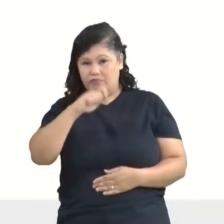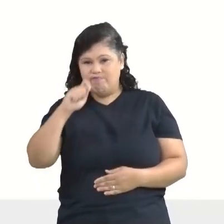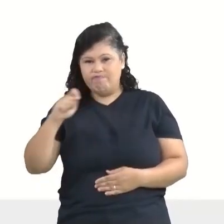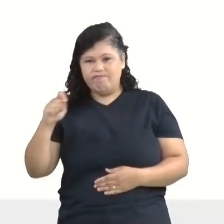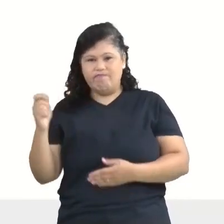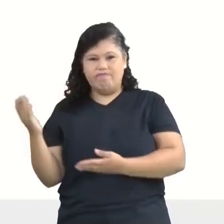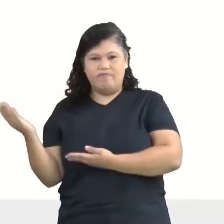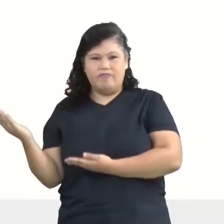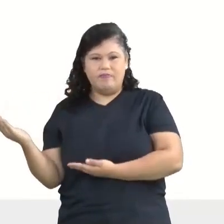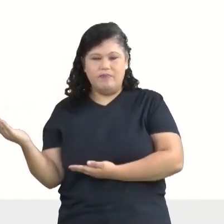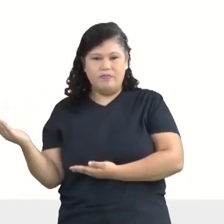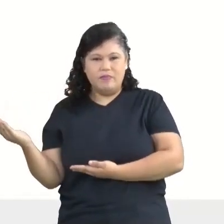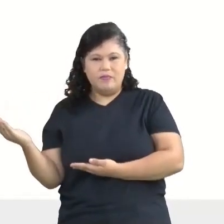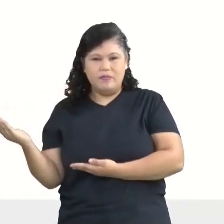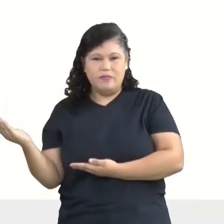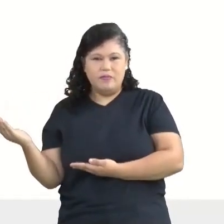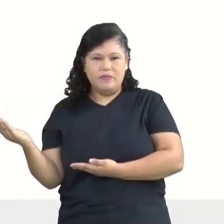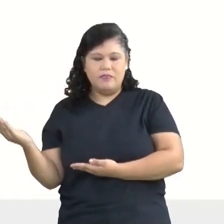Alegria.